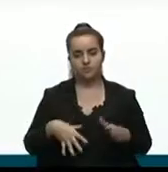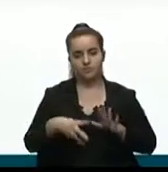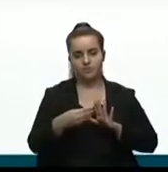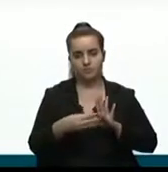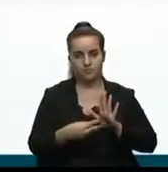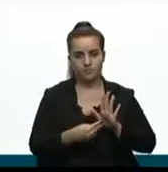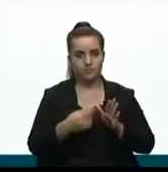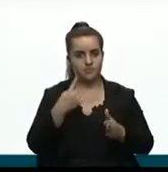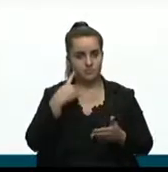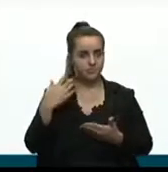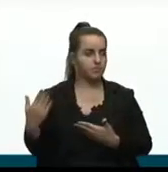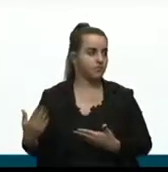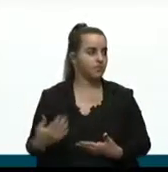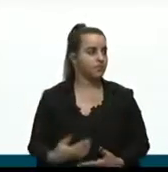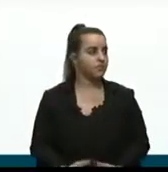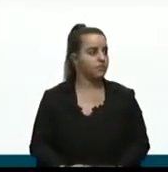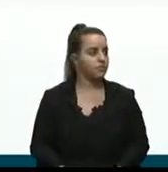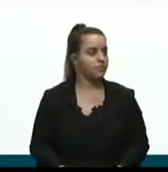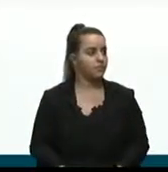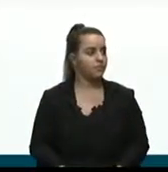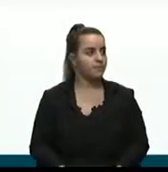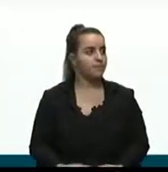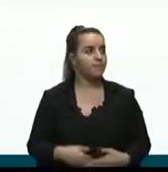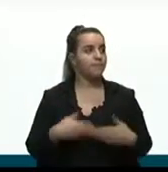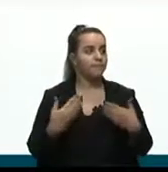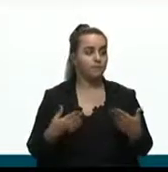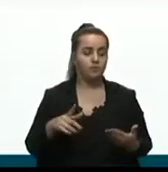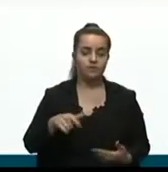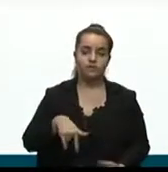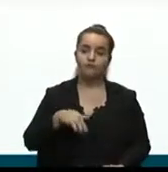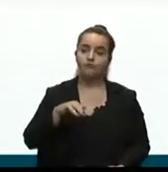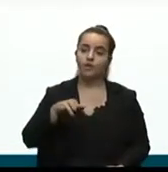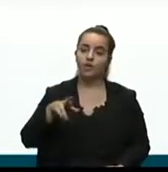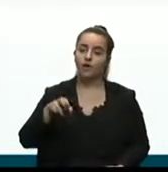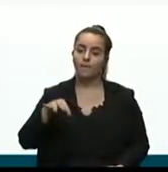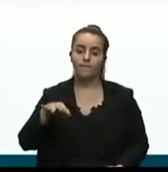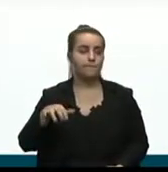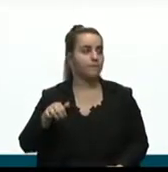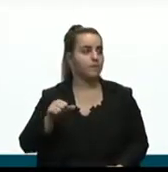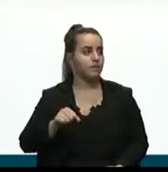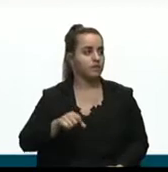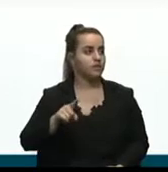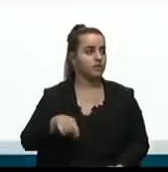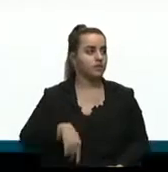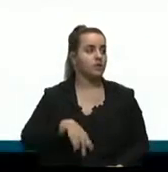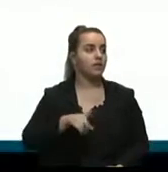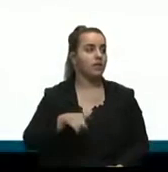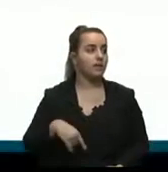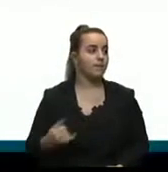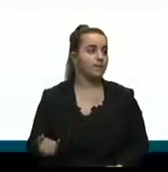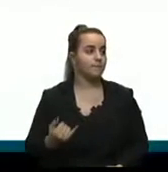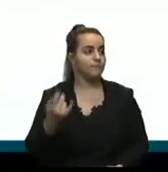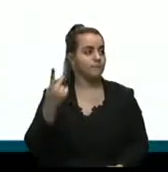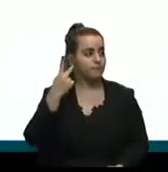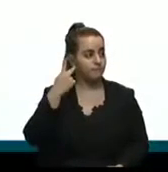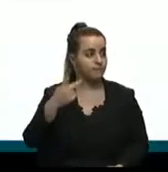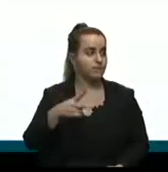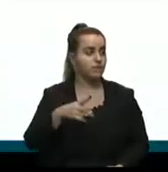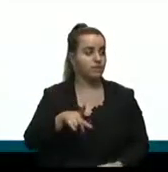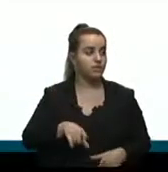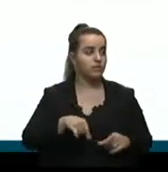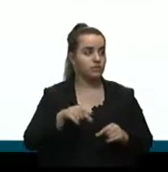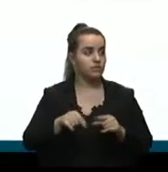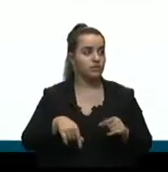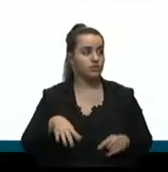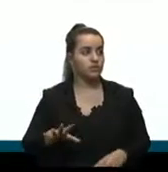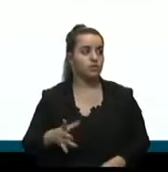dessa aula. Acompanhe comigo no quadro. Quais as ferramentas são necessárias